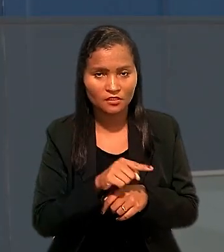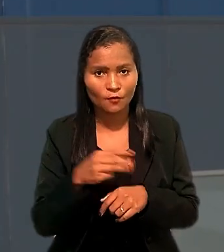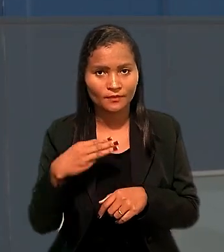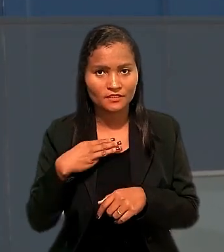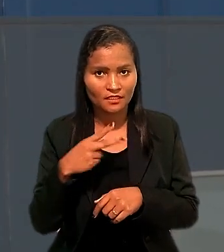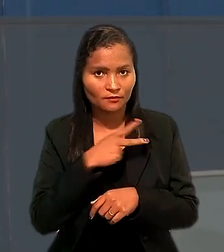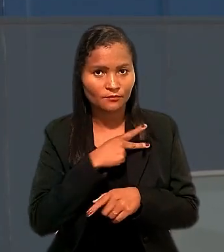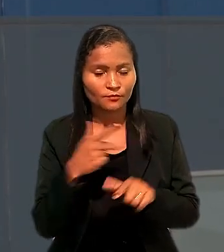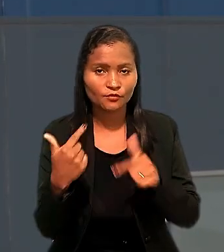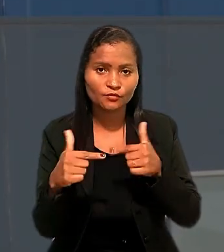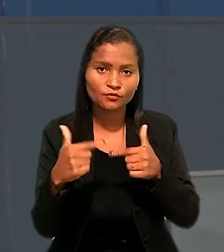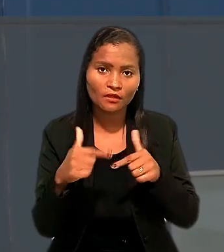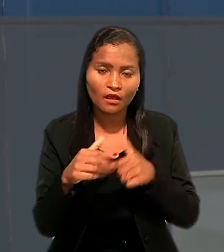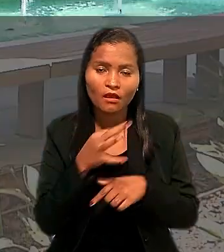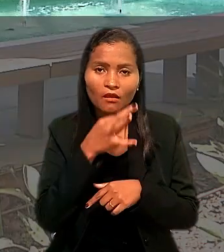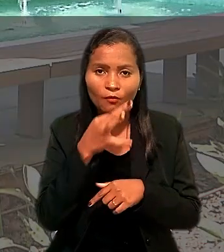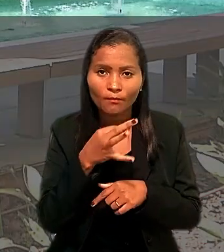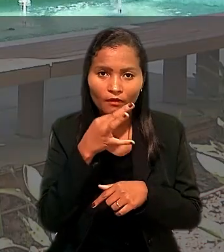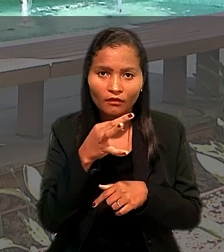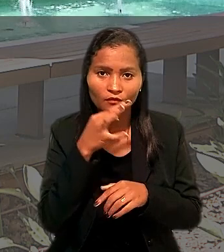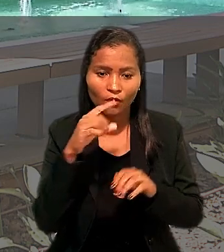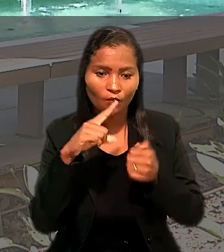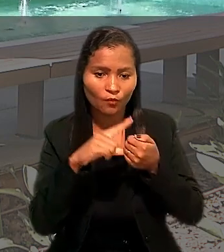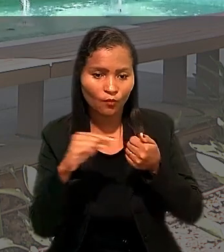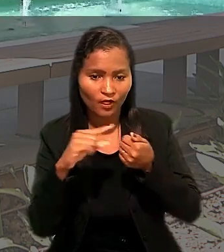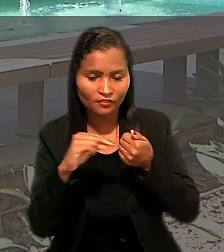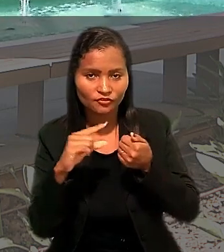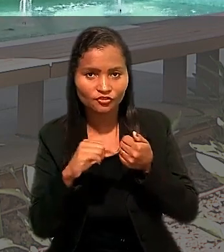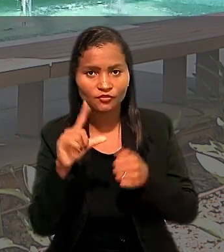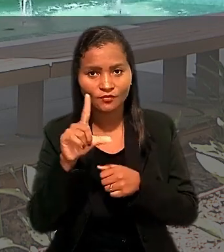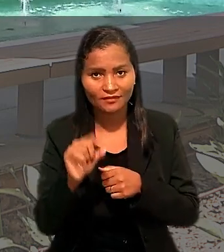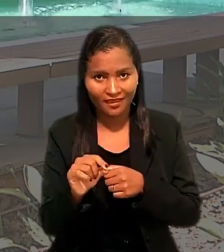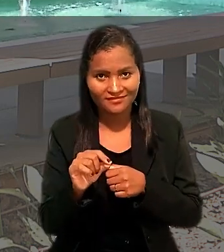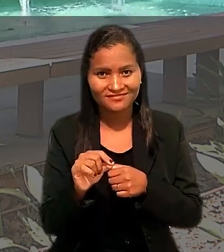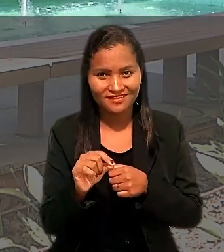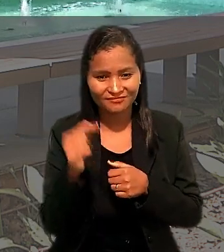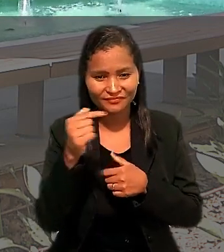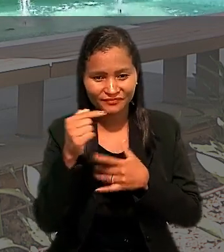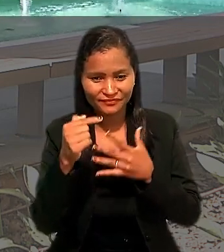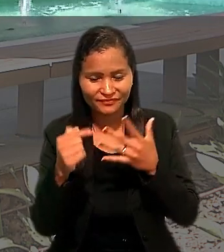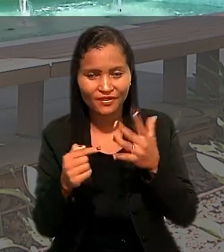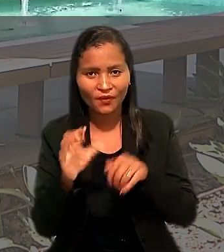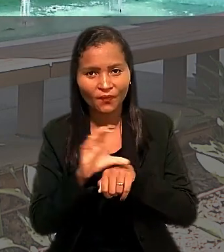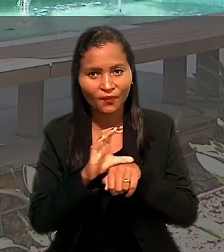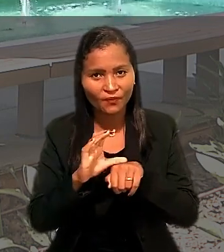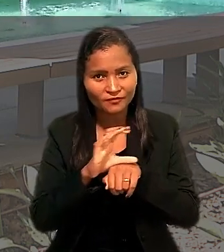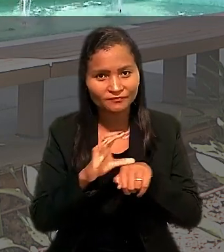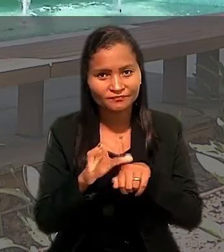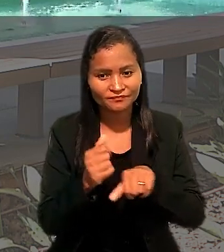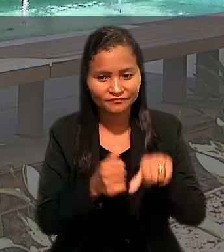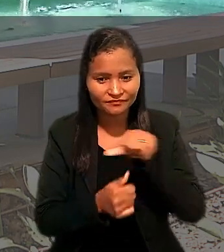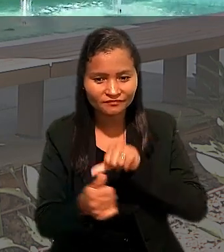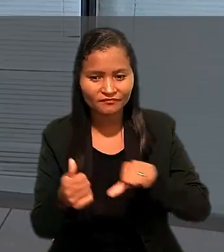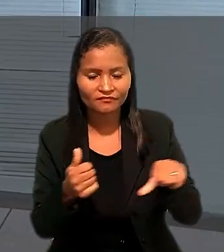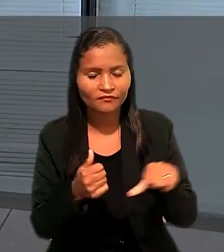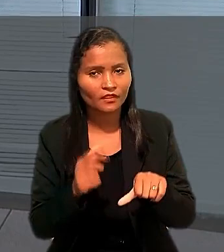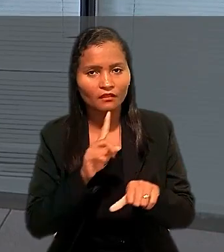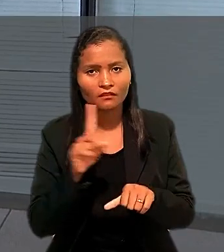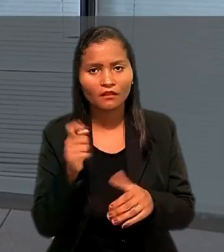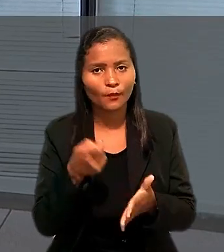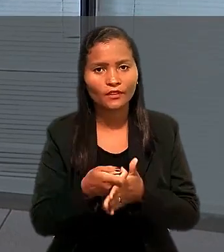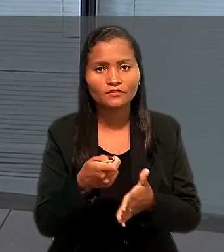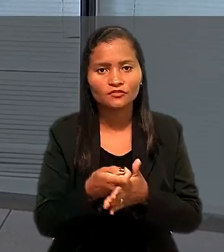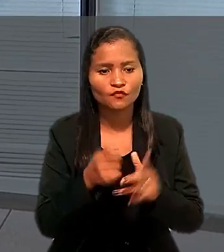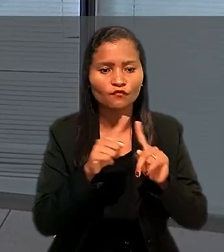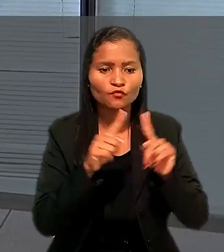o Ministério Público do Trabalho argumentou que o artigo 10 do Ato das Disposições Constitucionais Transitórias não